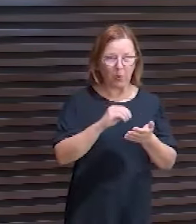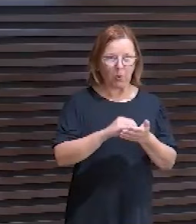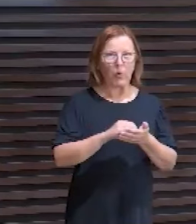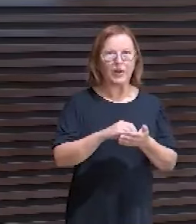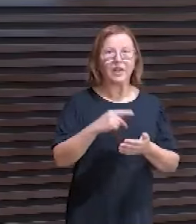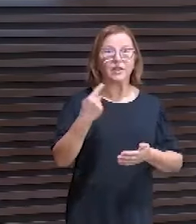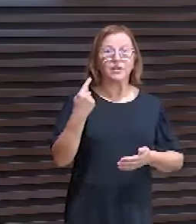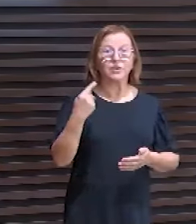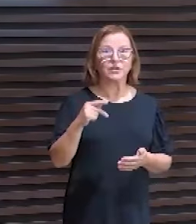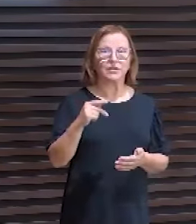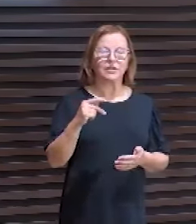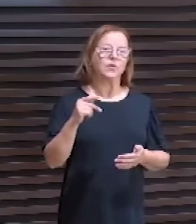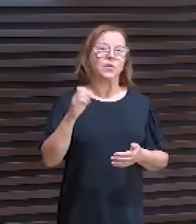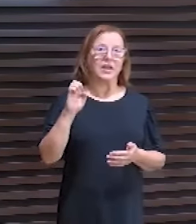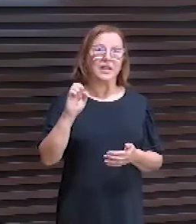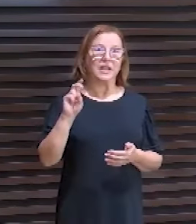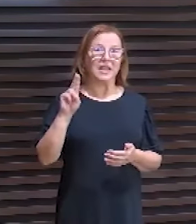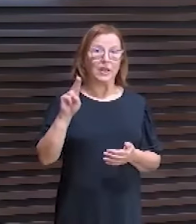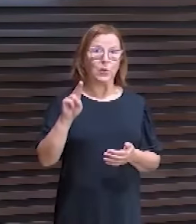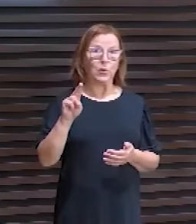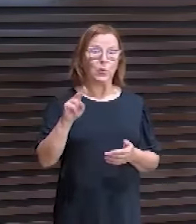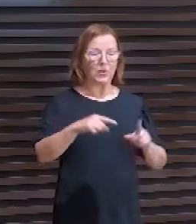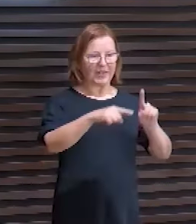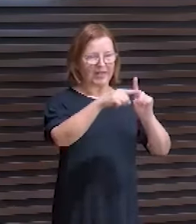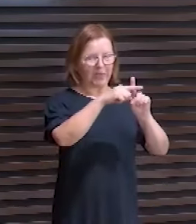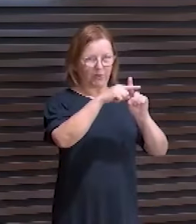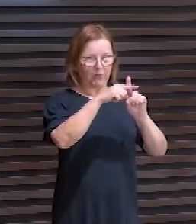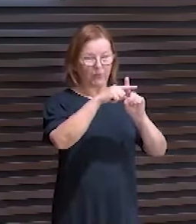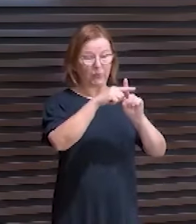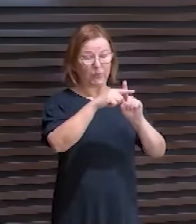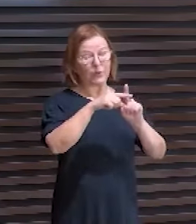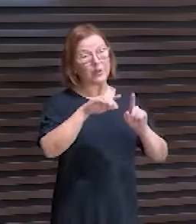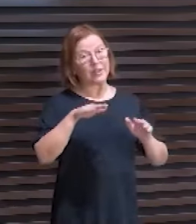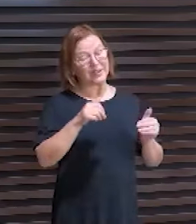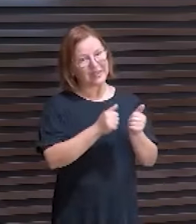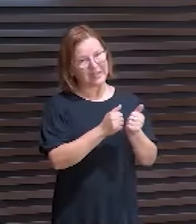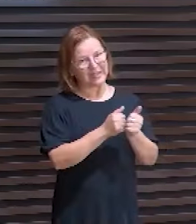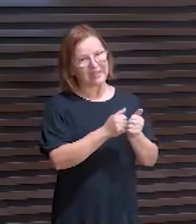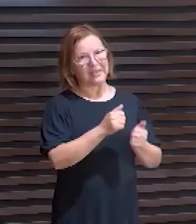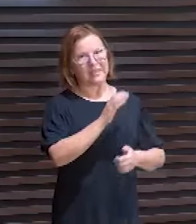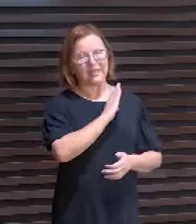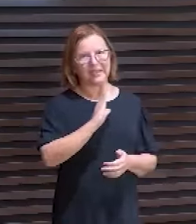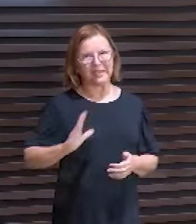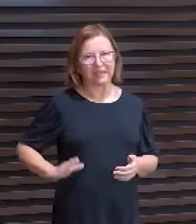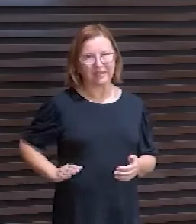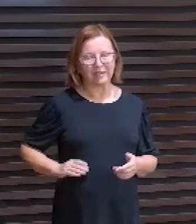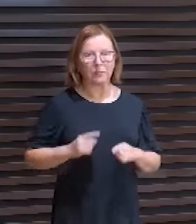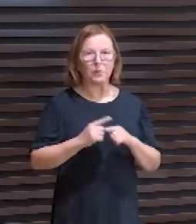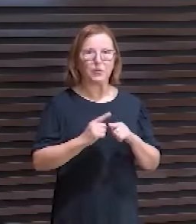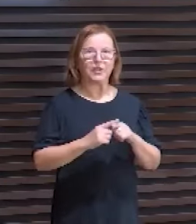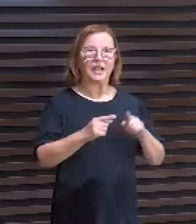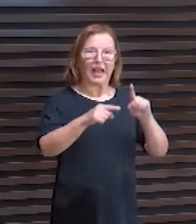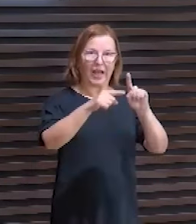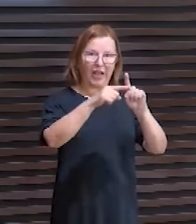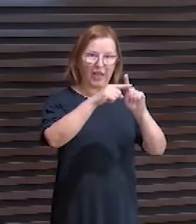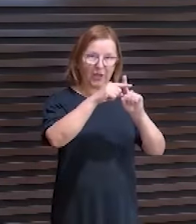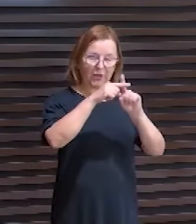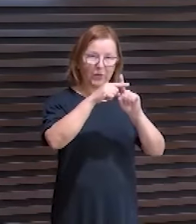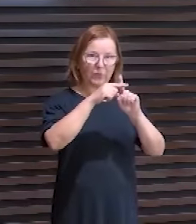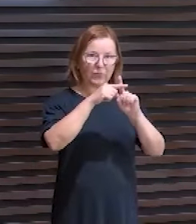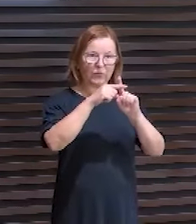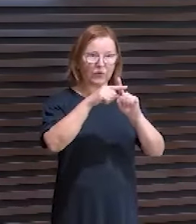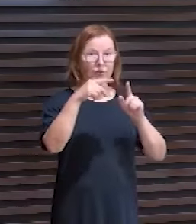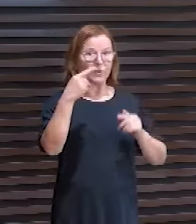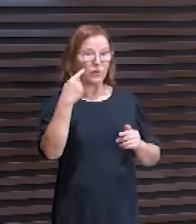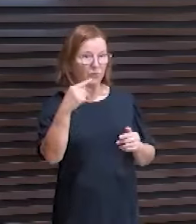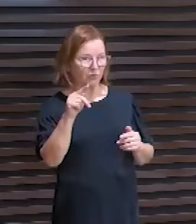a sua cruz é a cruz de Cristo e a cruz de Cristo é a sua eu já